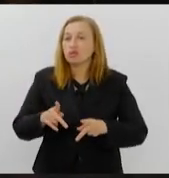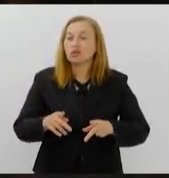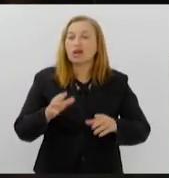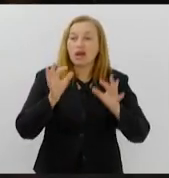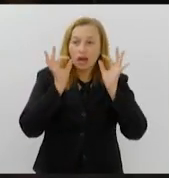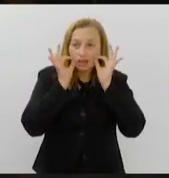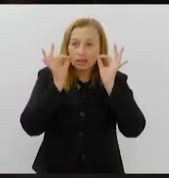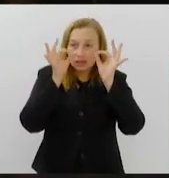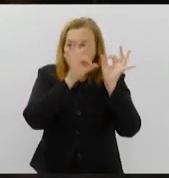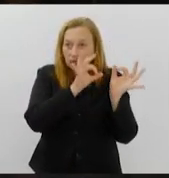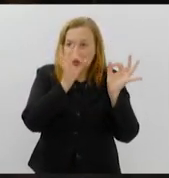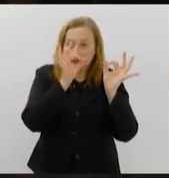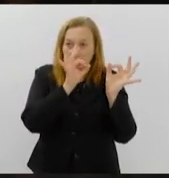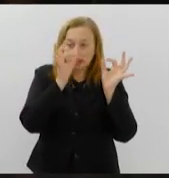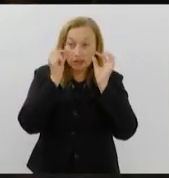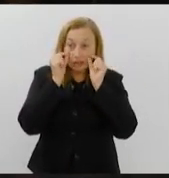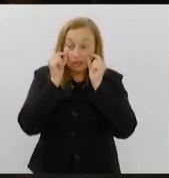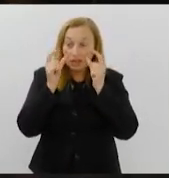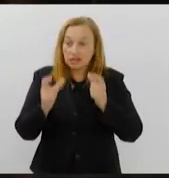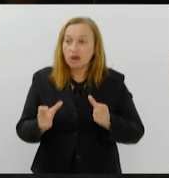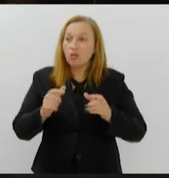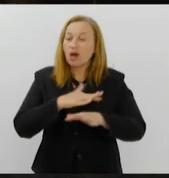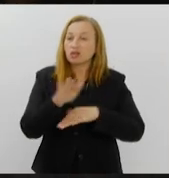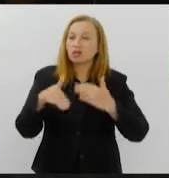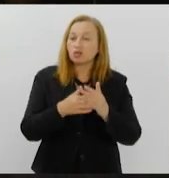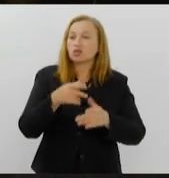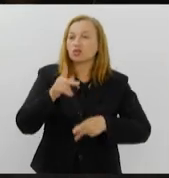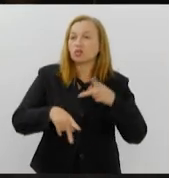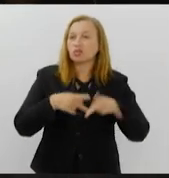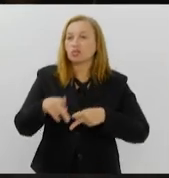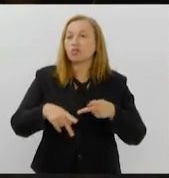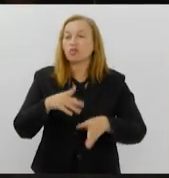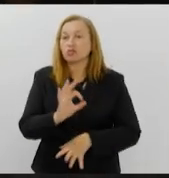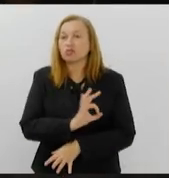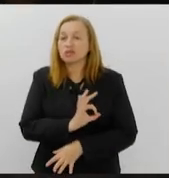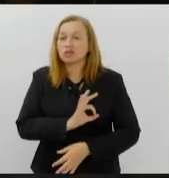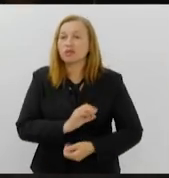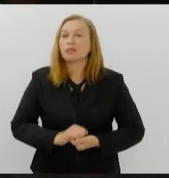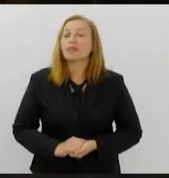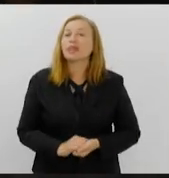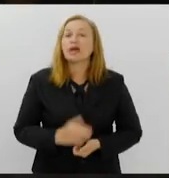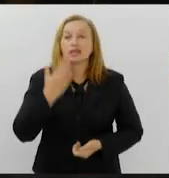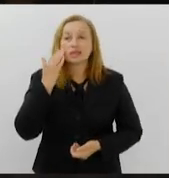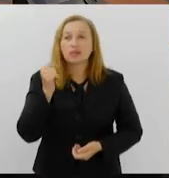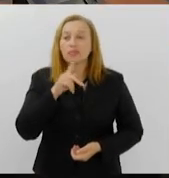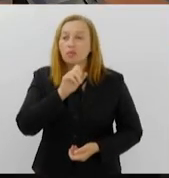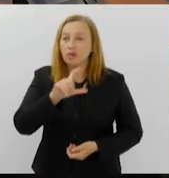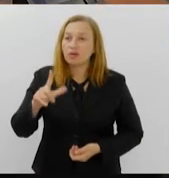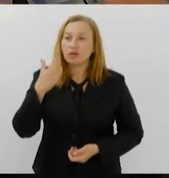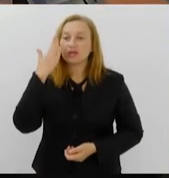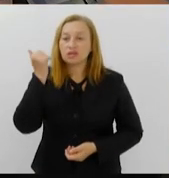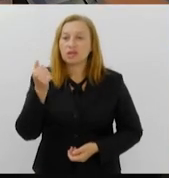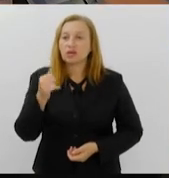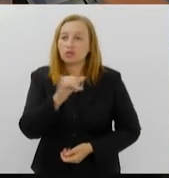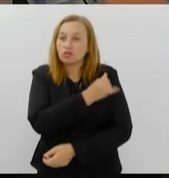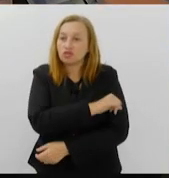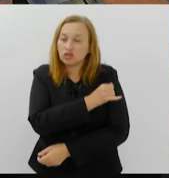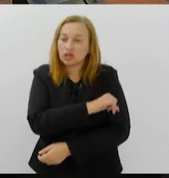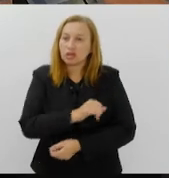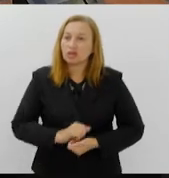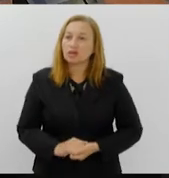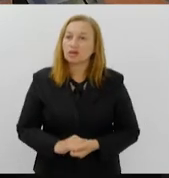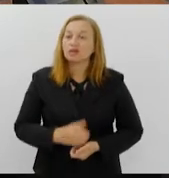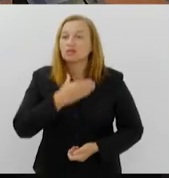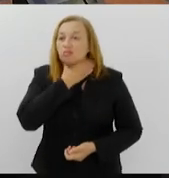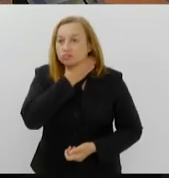todos os concursos que estão aí, né, agarrados no governo do Estado. Sabe, pô, Bel, eu sei que o Rio de Janeiro enfrenta uma